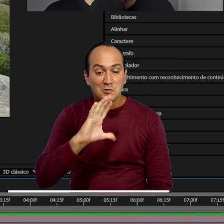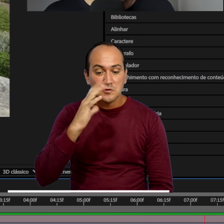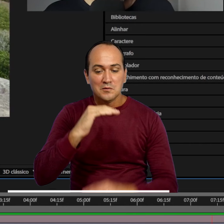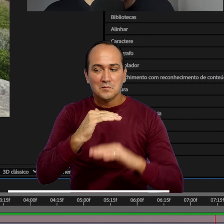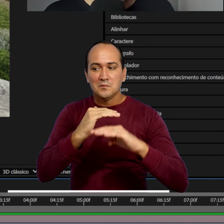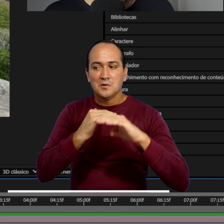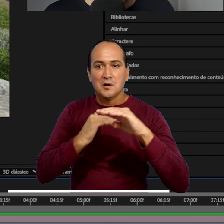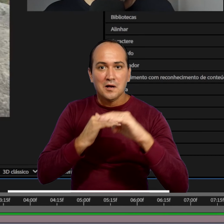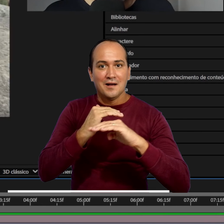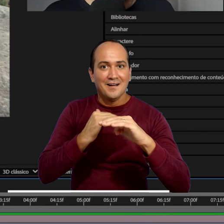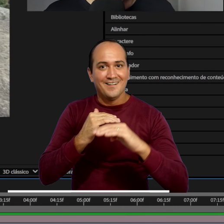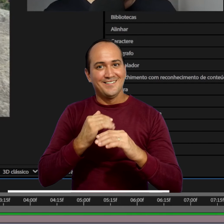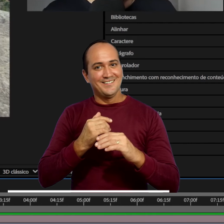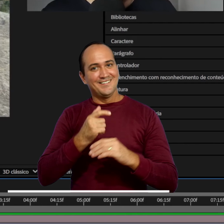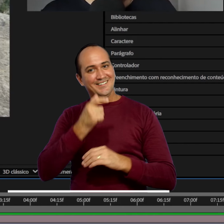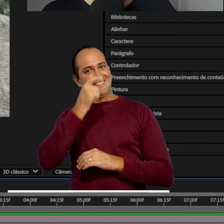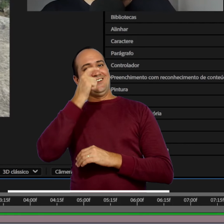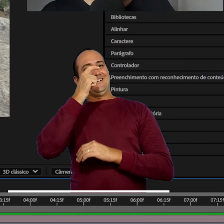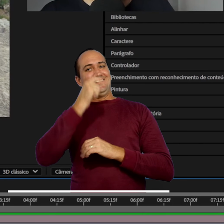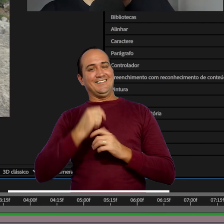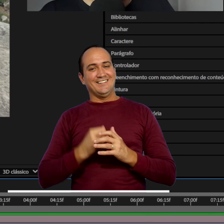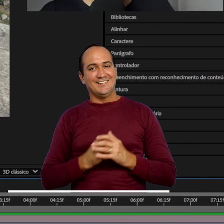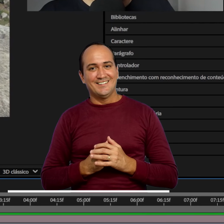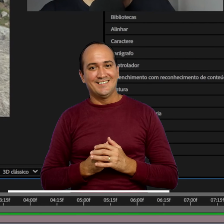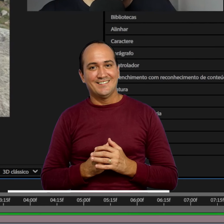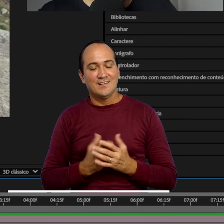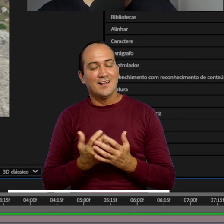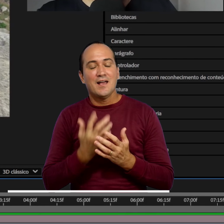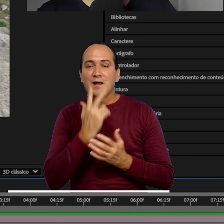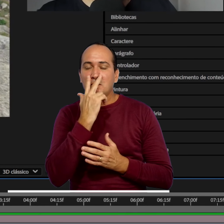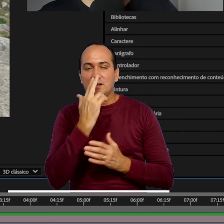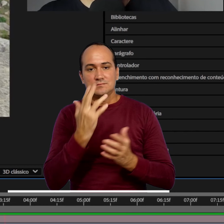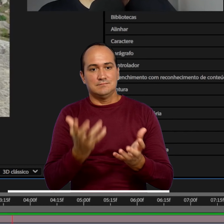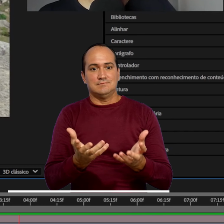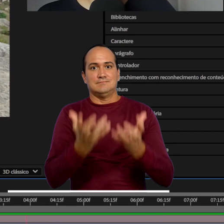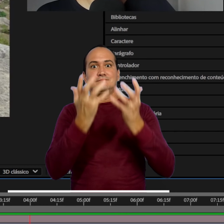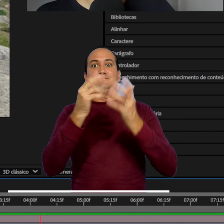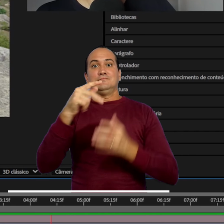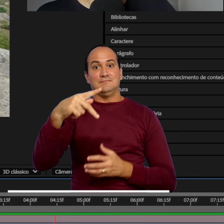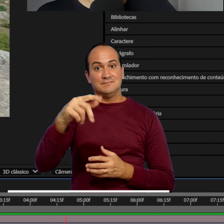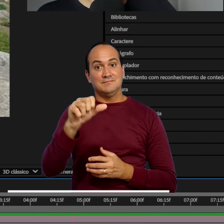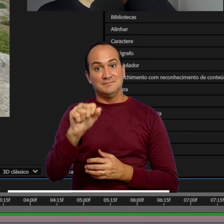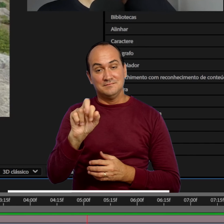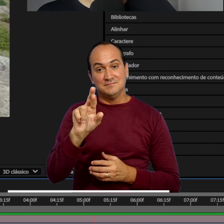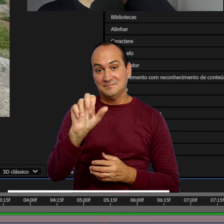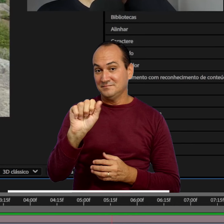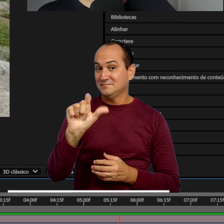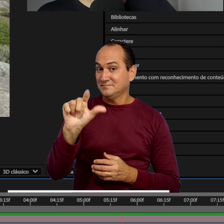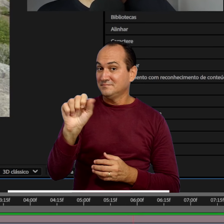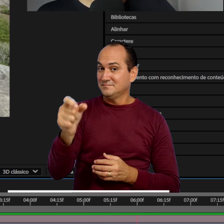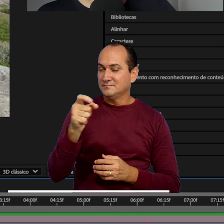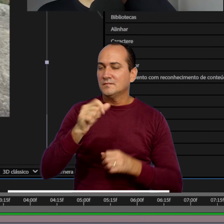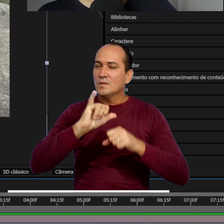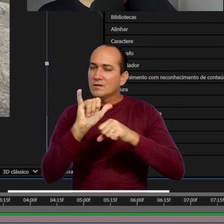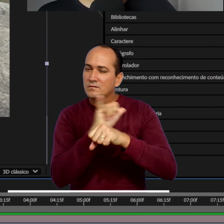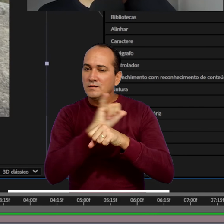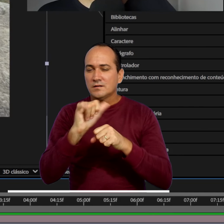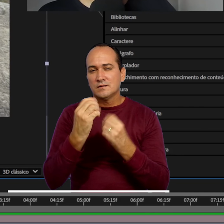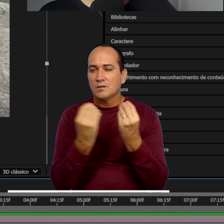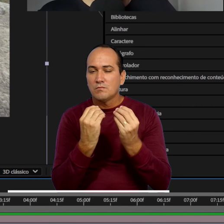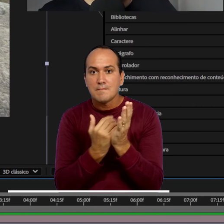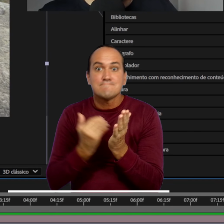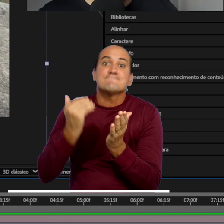aconteceu, certo? É bem interessante, né? Como isso acontece. Isso é basicamente um efeito do Parallax. Eu vou usar